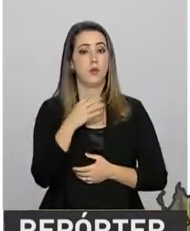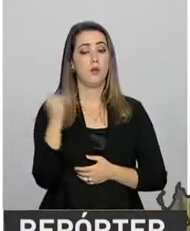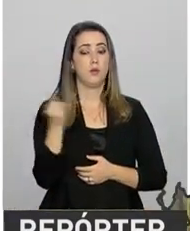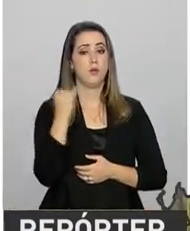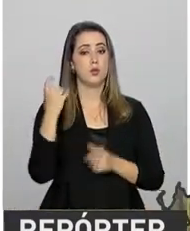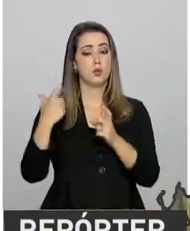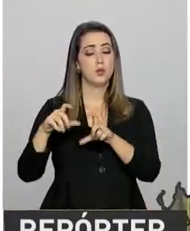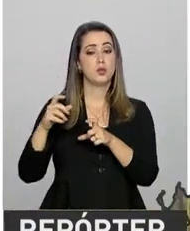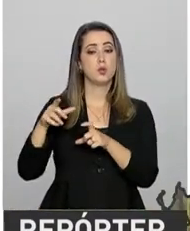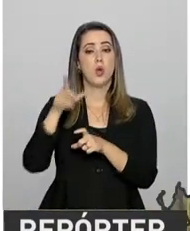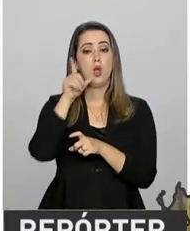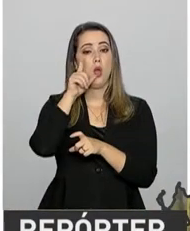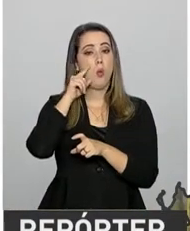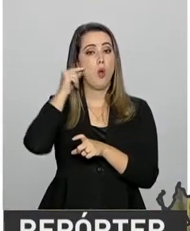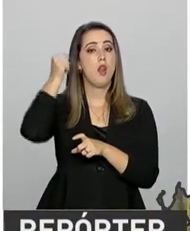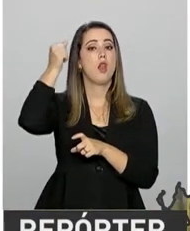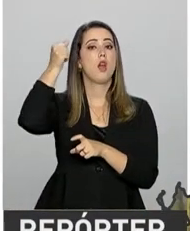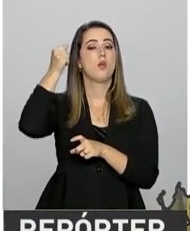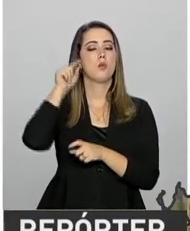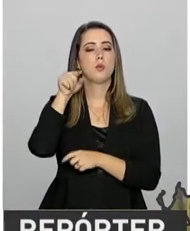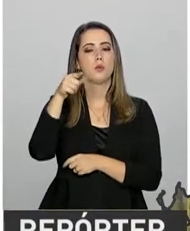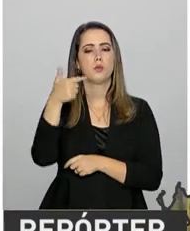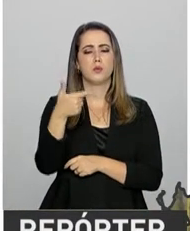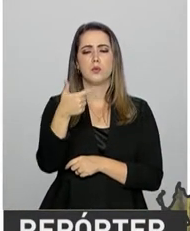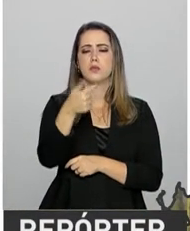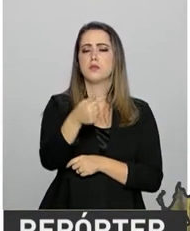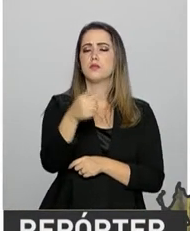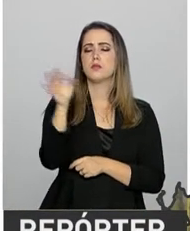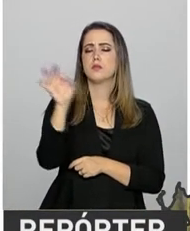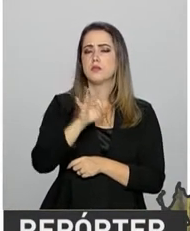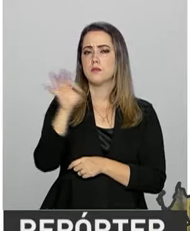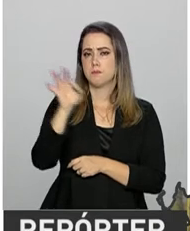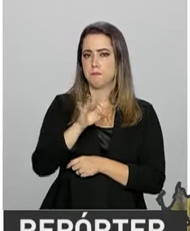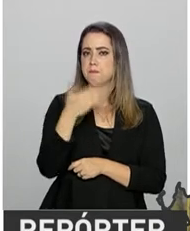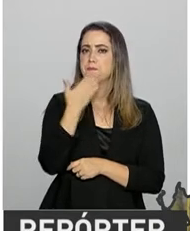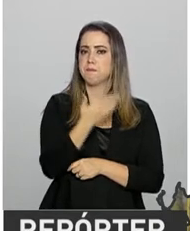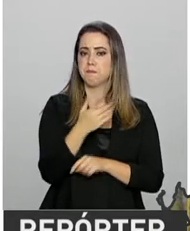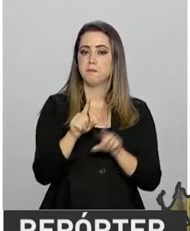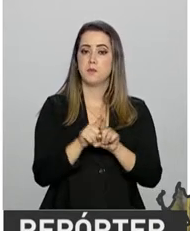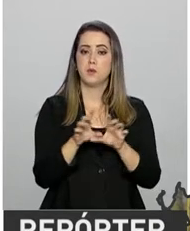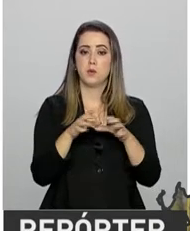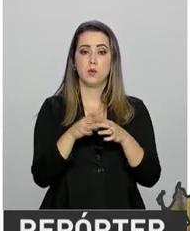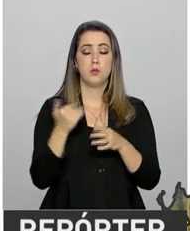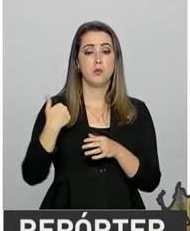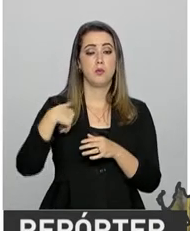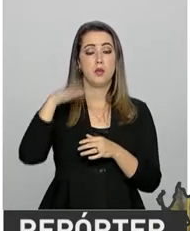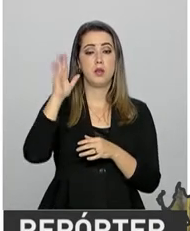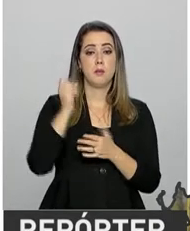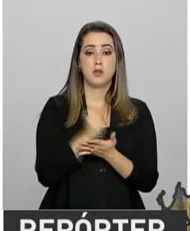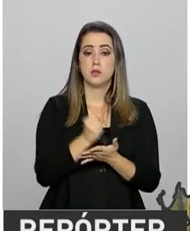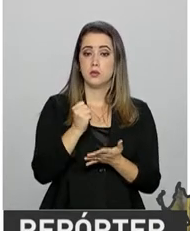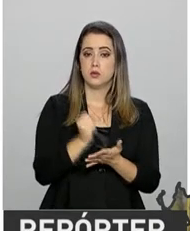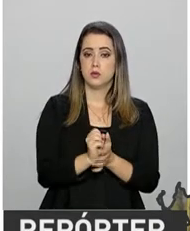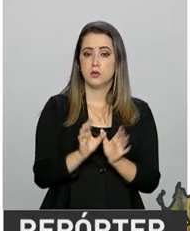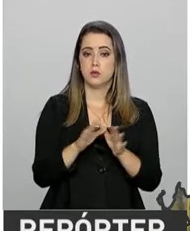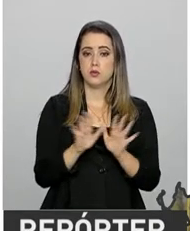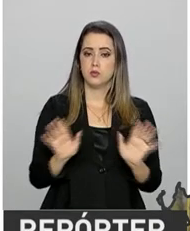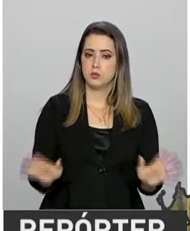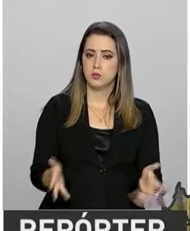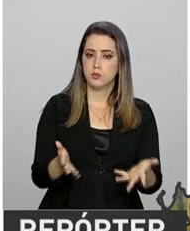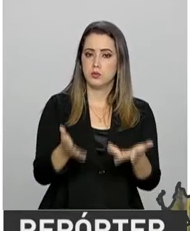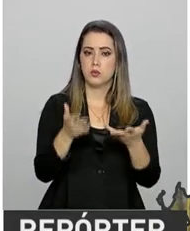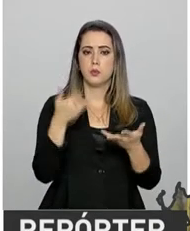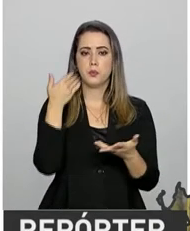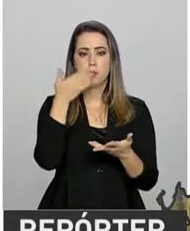de alagoas com 27,6 por cento das contratações e o setor responsável por esse desempenho é a produção de